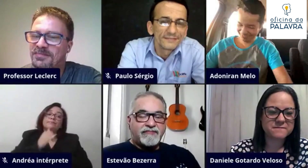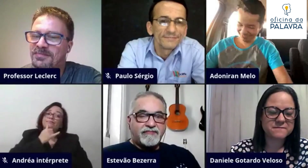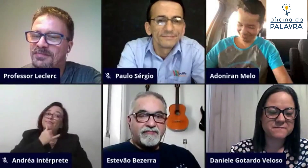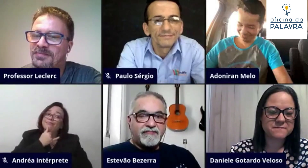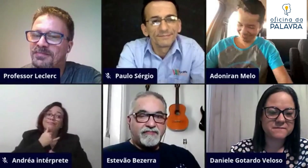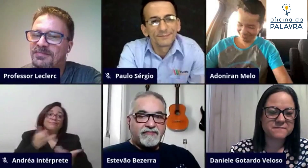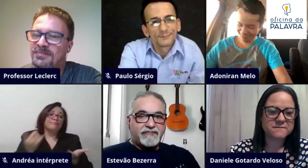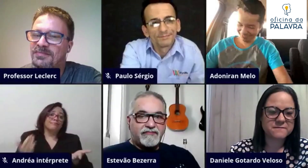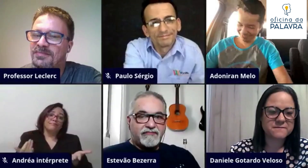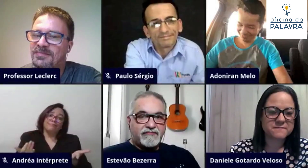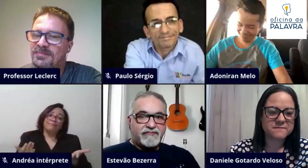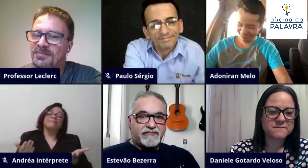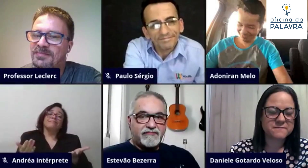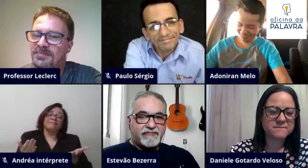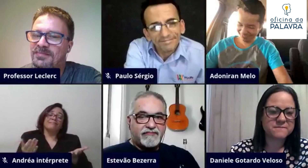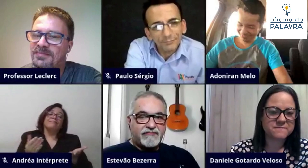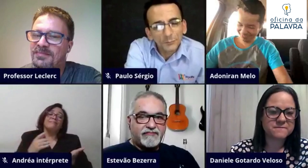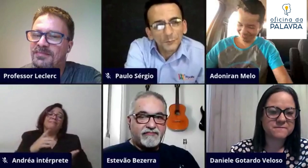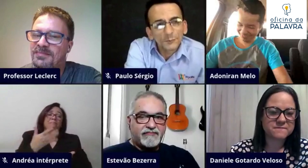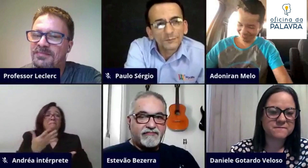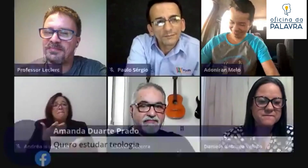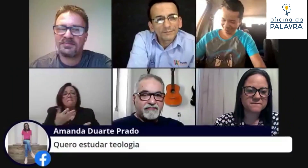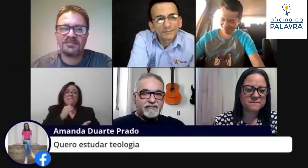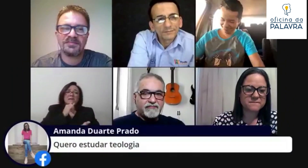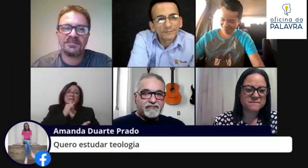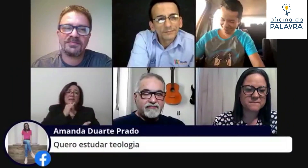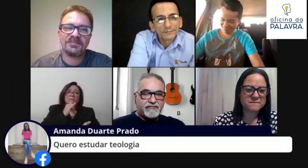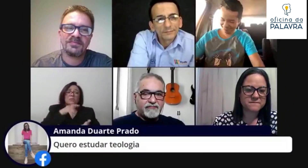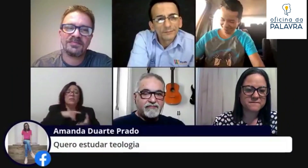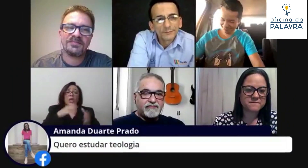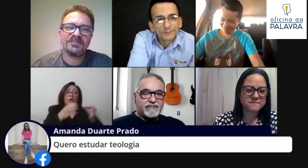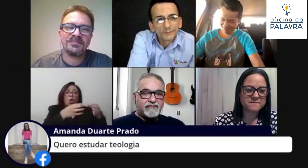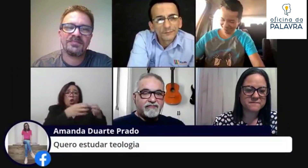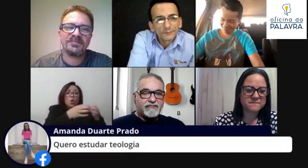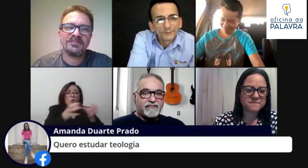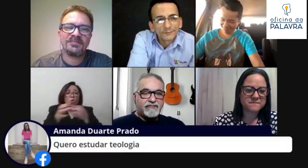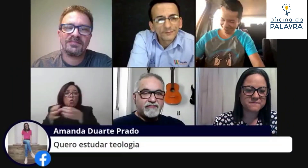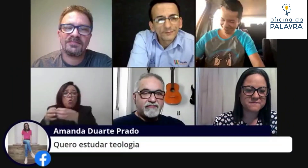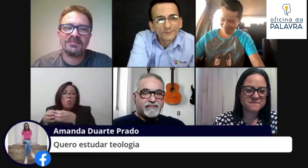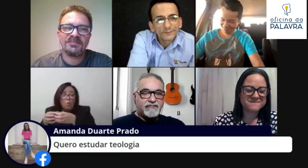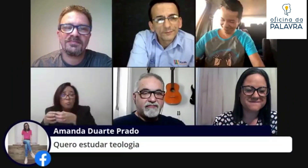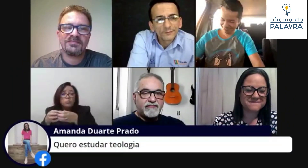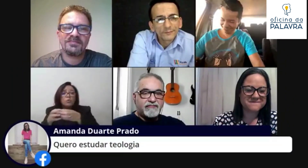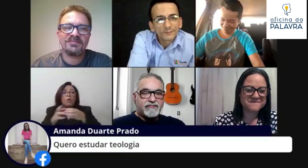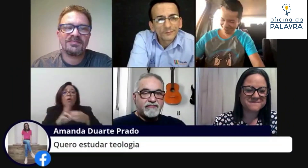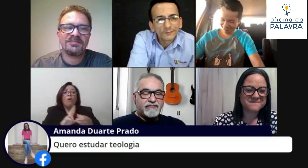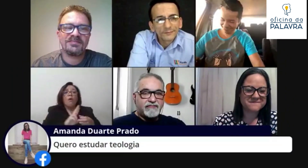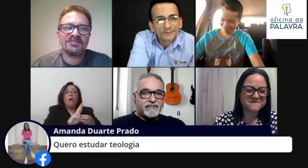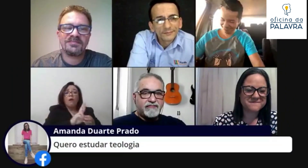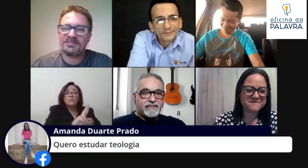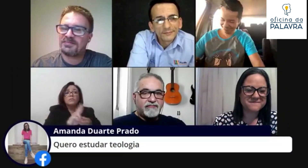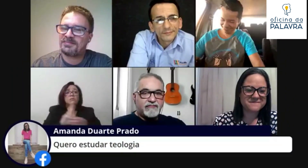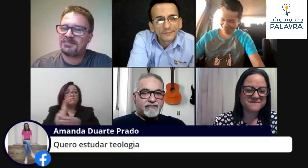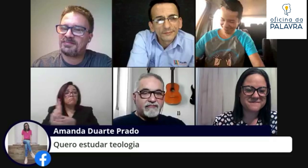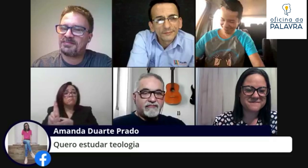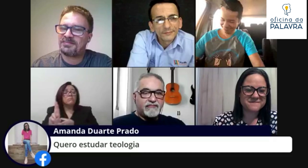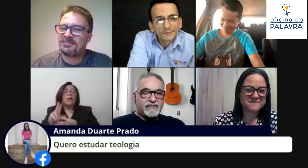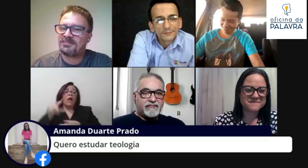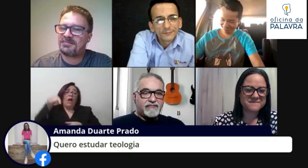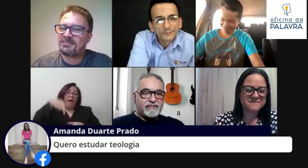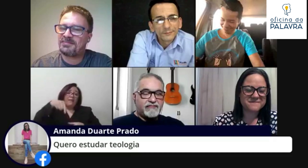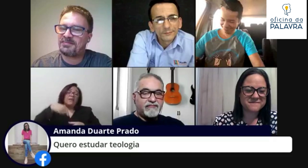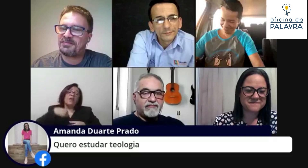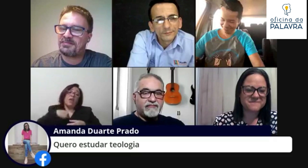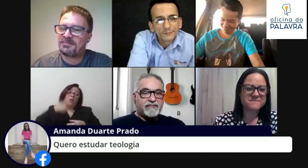por exemplo, tem 2 organizações representadas somente aqui, eu sou uma igreja, né? Represento uma